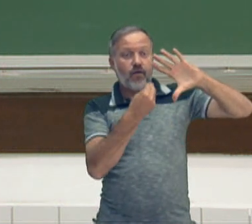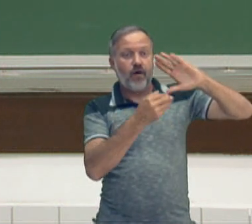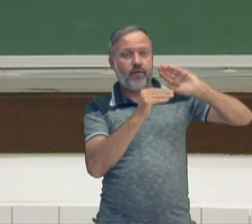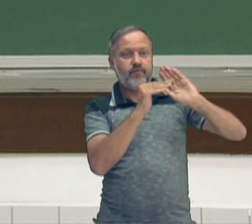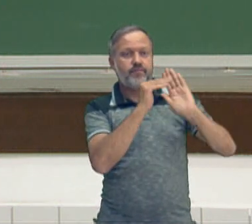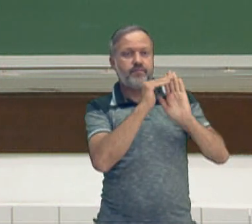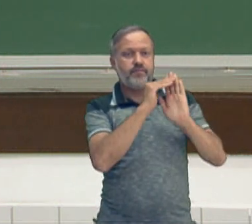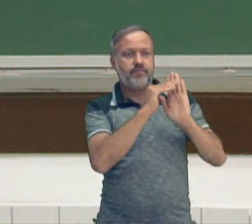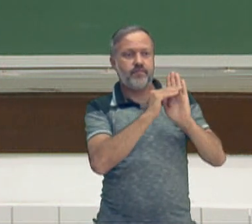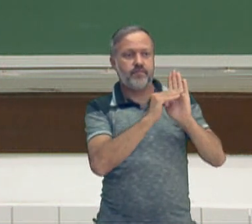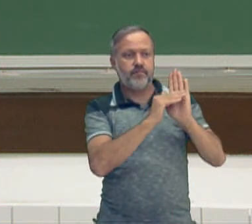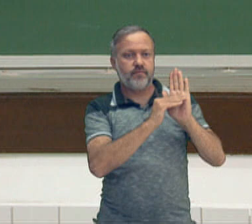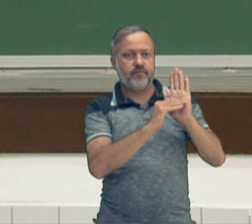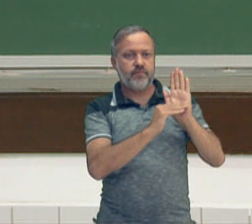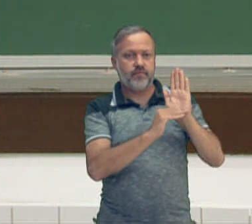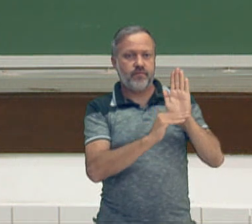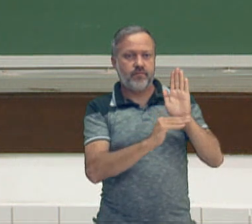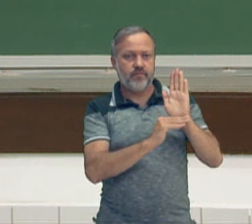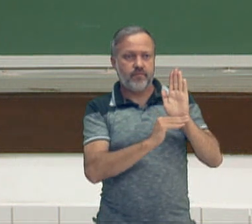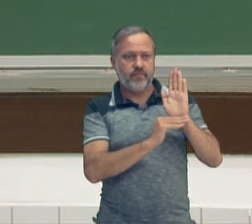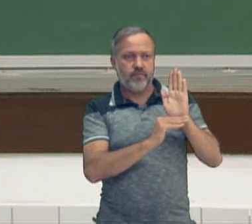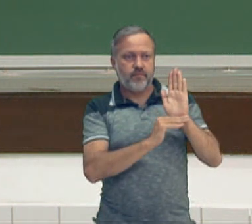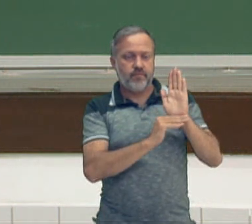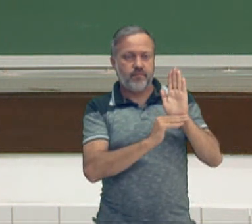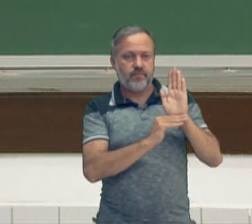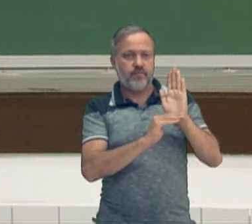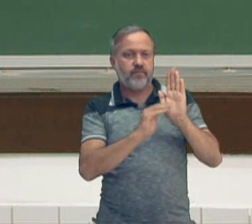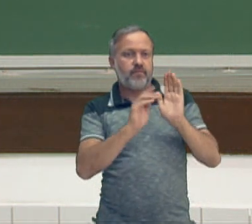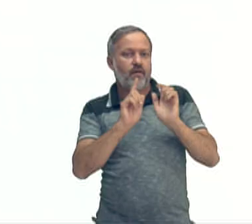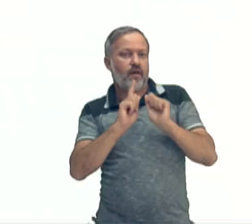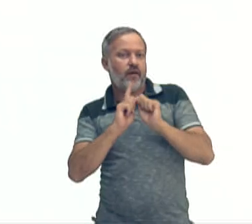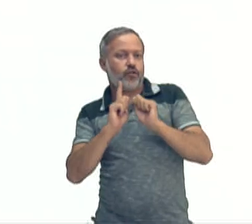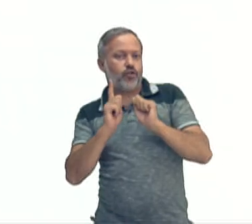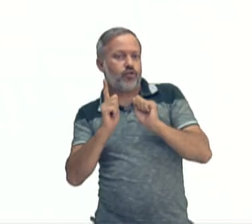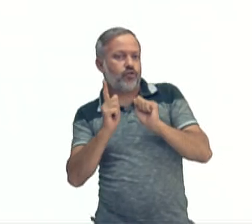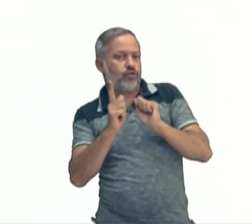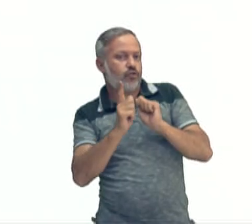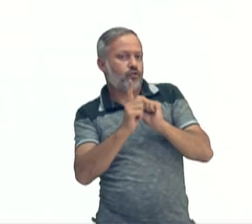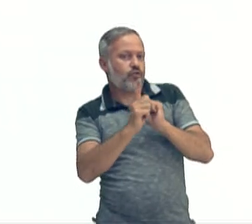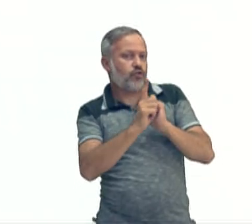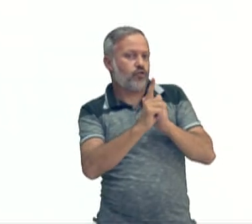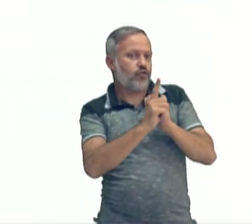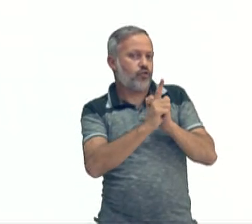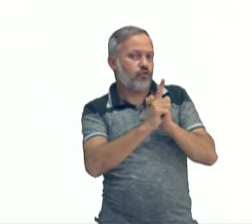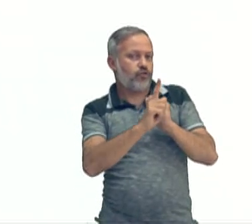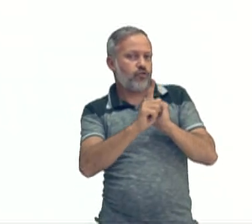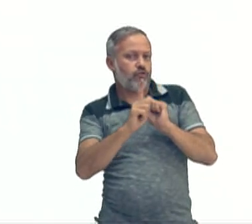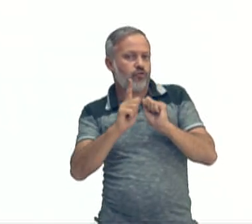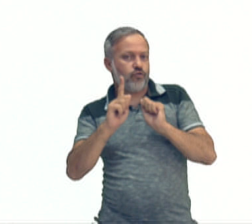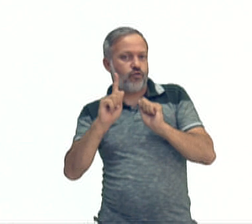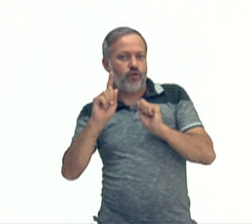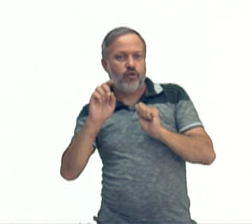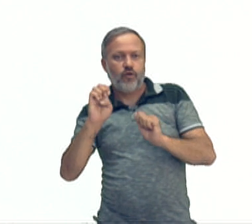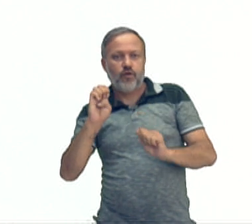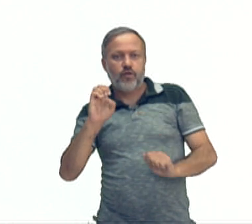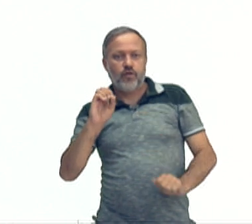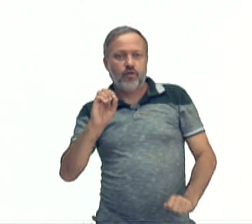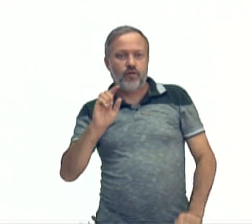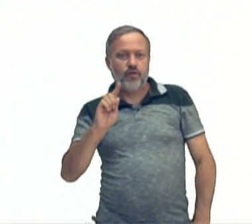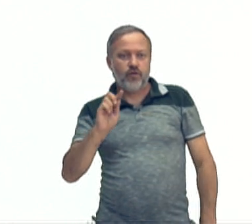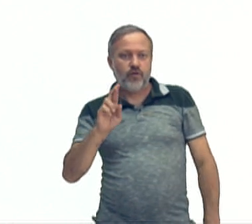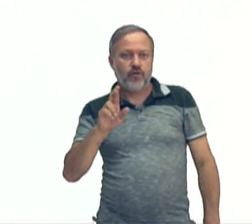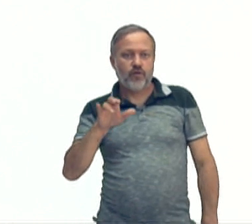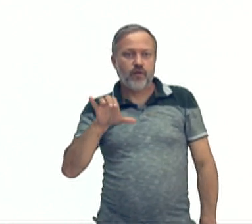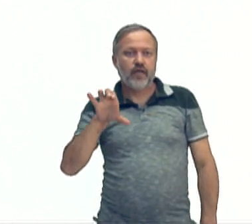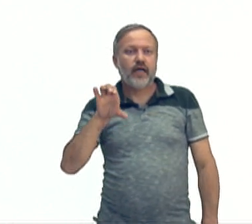Que critérios são esses? O critério geográfico e também o contexto do critério histórico, cultural